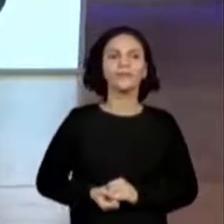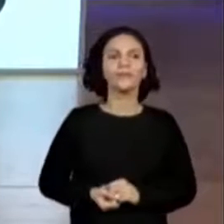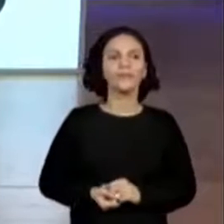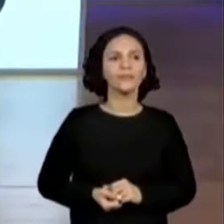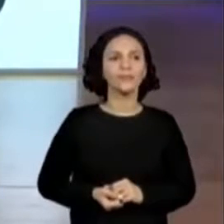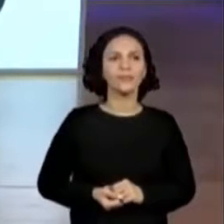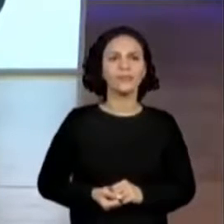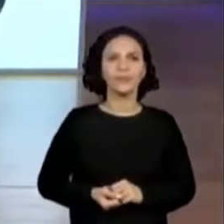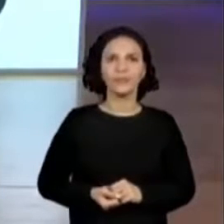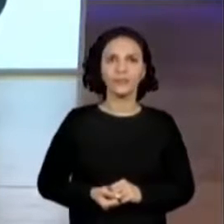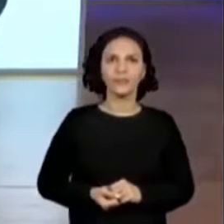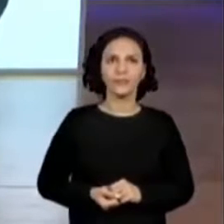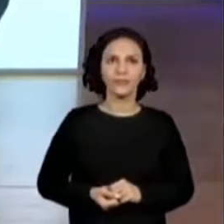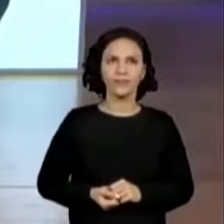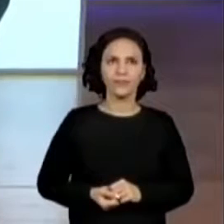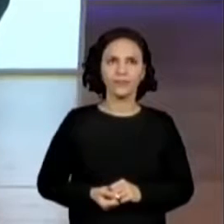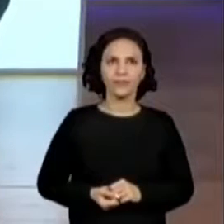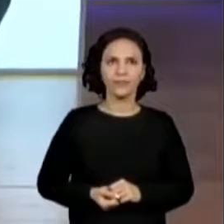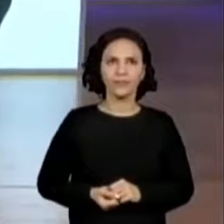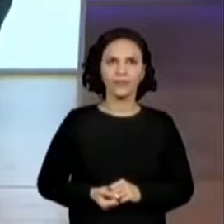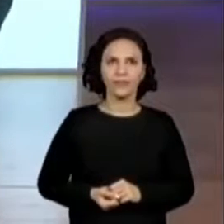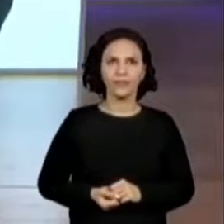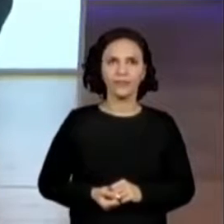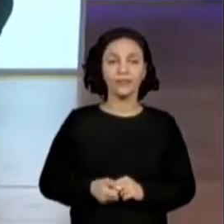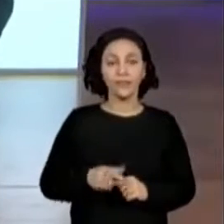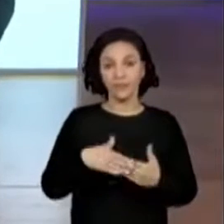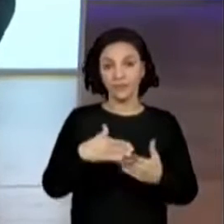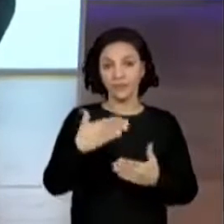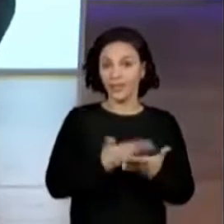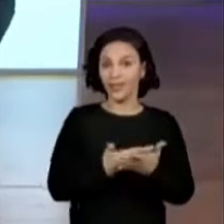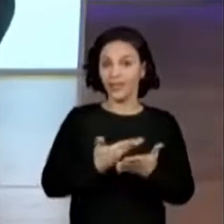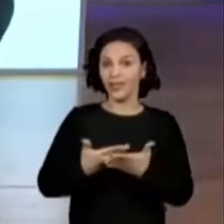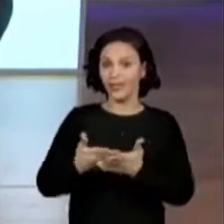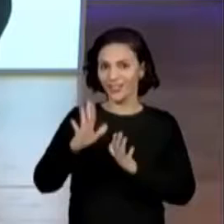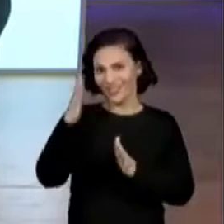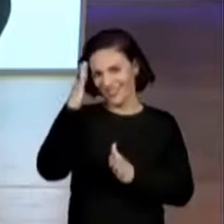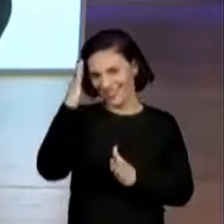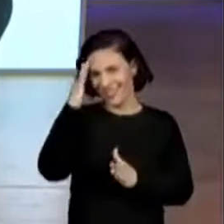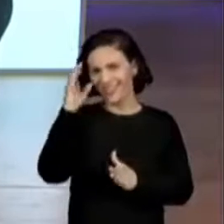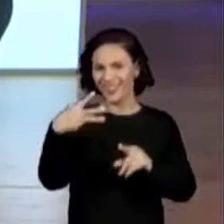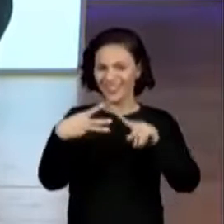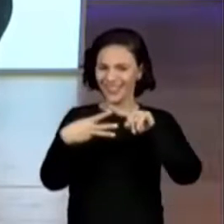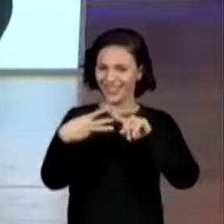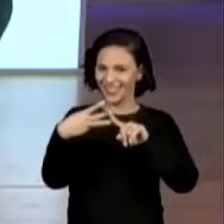Só pra gente colocar lá, tem bastante aula pela frente, elas já sabem.